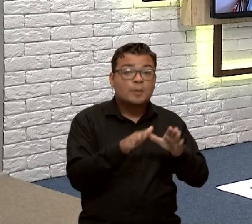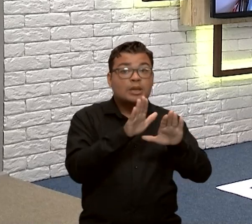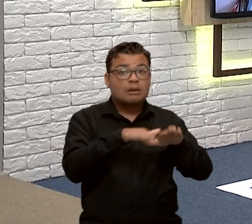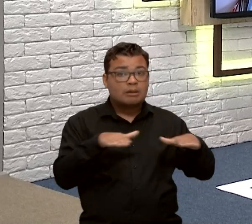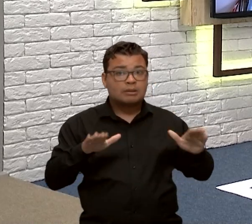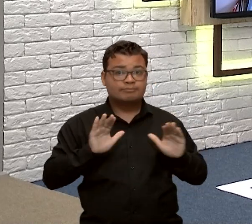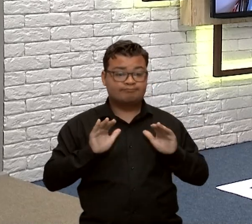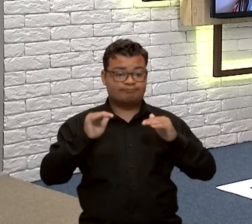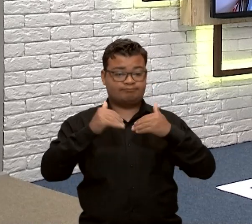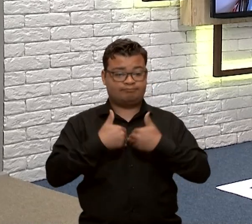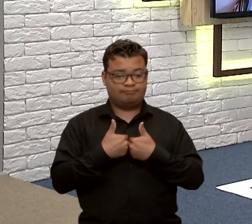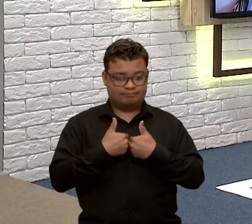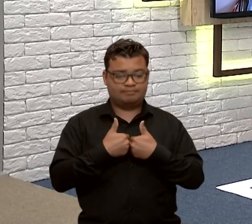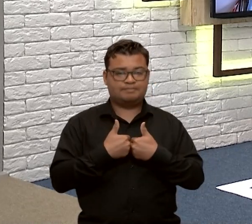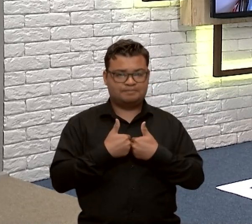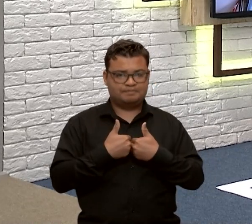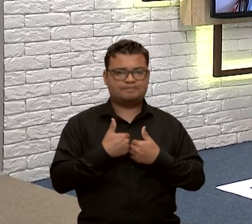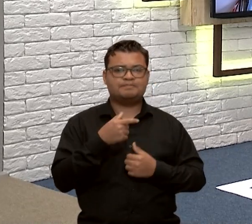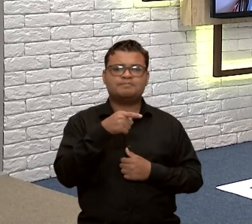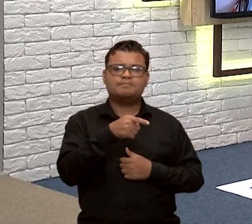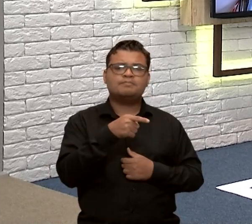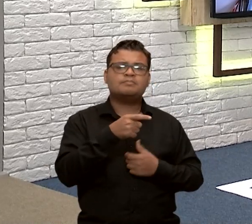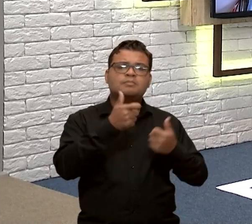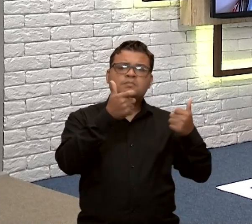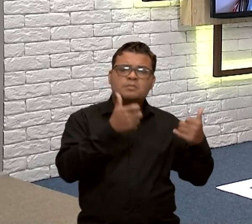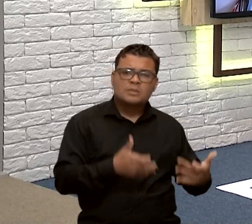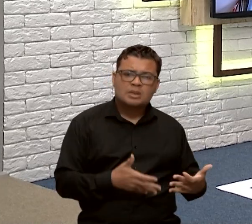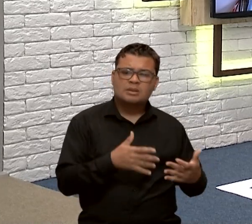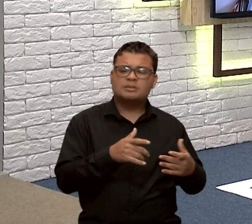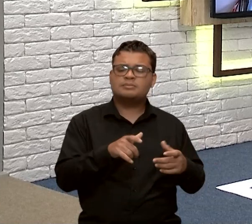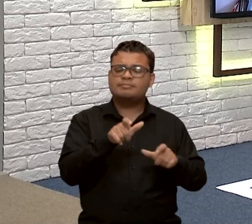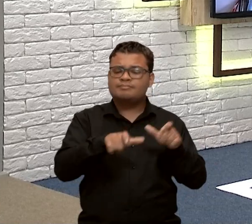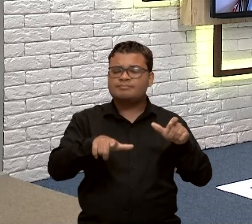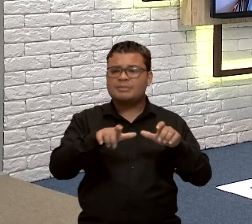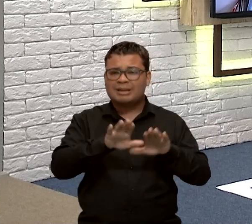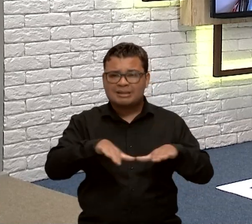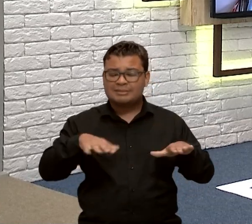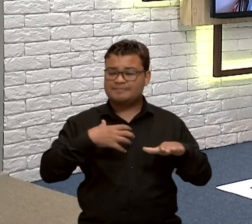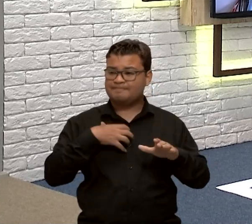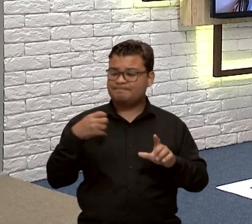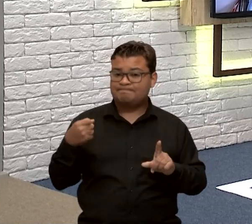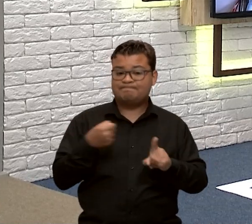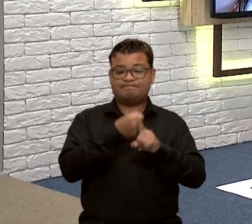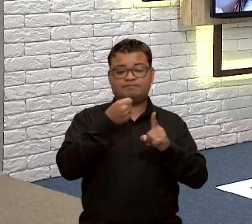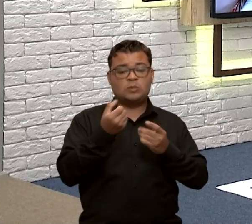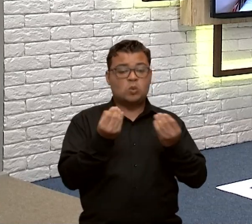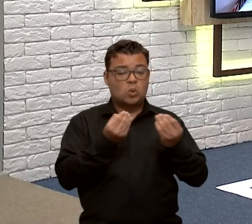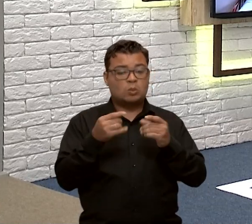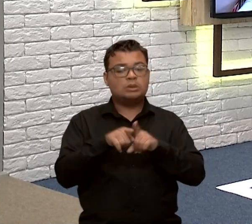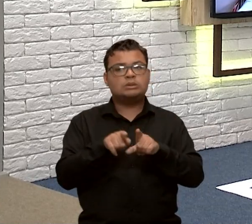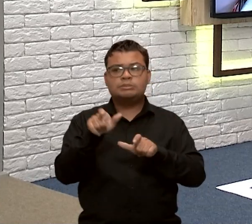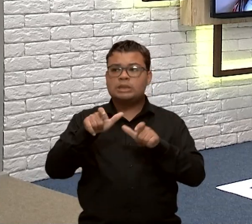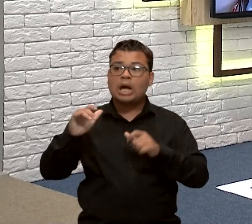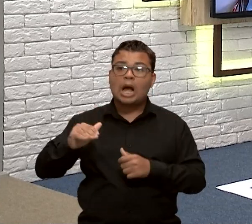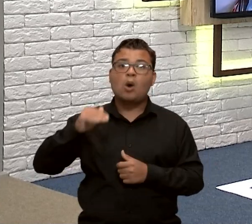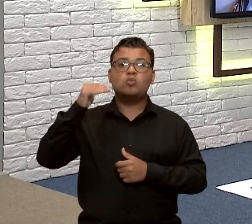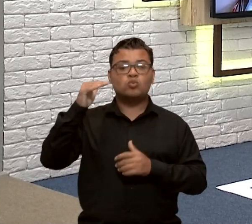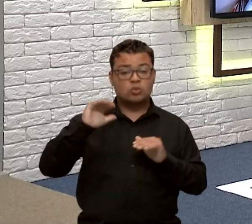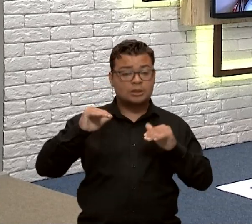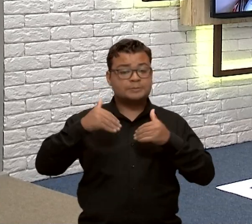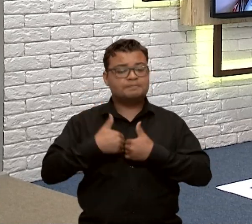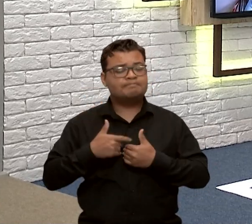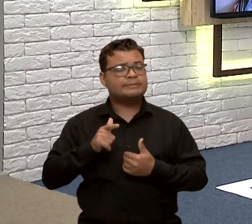do espectro autista. Falasse um pouquinho de como atinge essas crianças e adultos também, né? Que têm o transtorno do